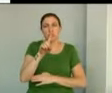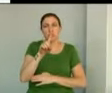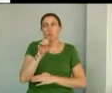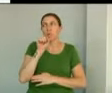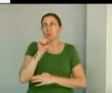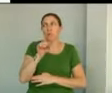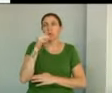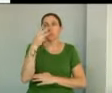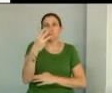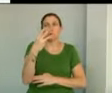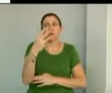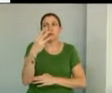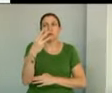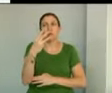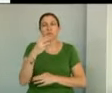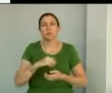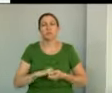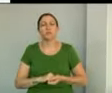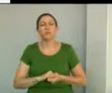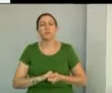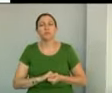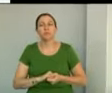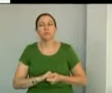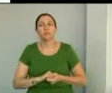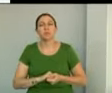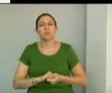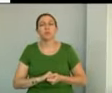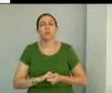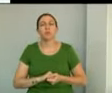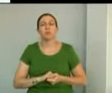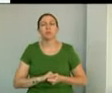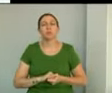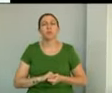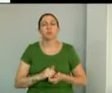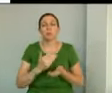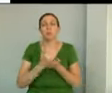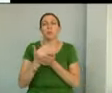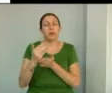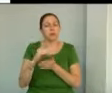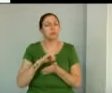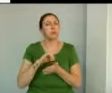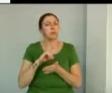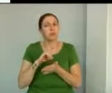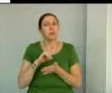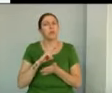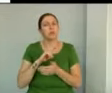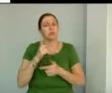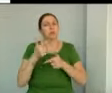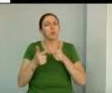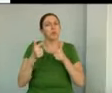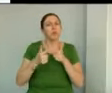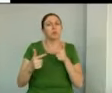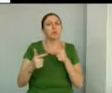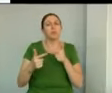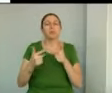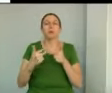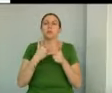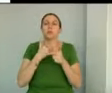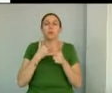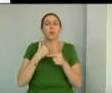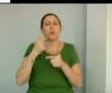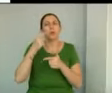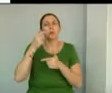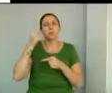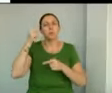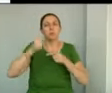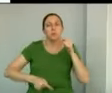51,3%, aí ele está no chamado limite prudencial, que daí sim o município começa a ter restrições, ele não pode mais contratar pessoal, não pode mais dar